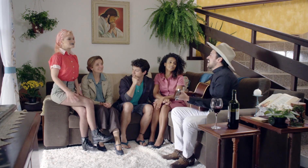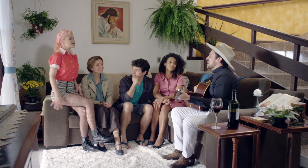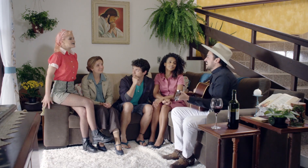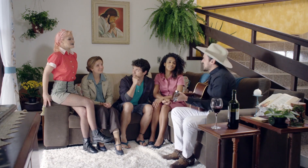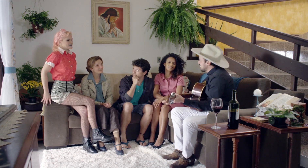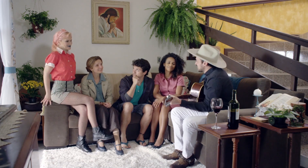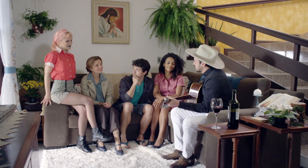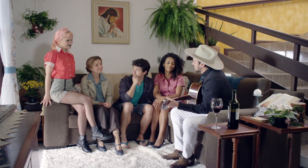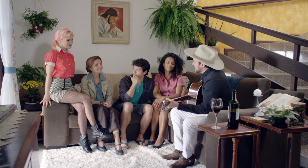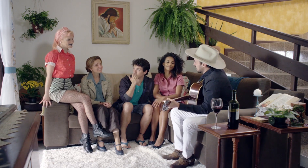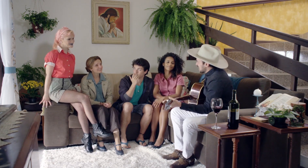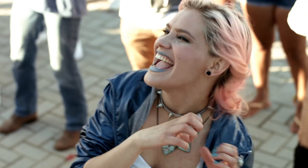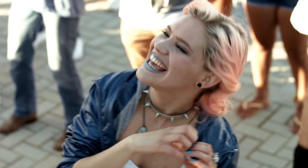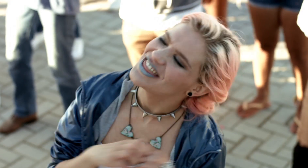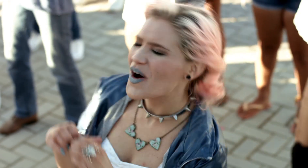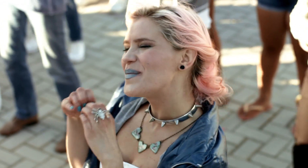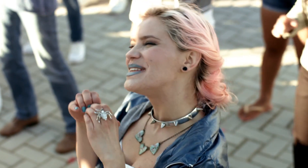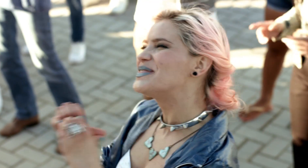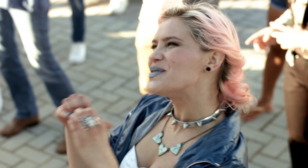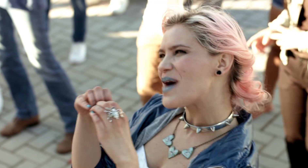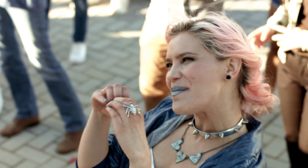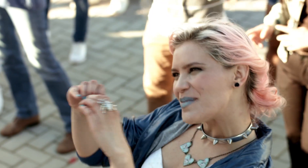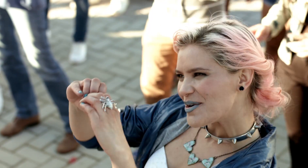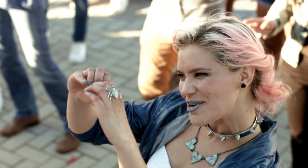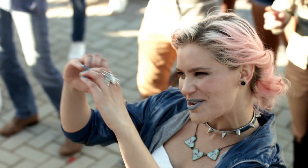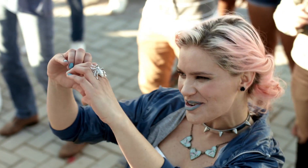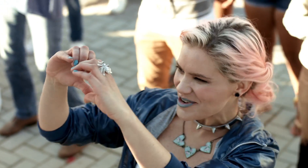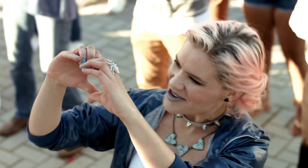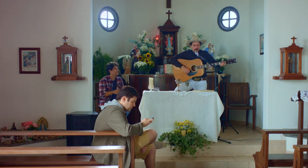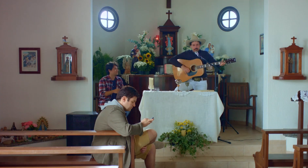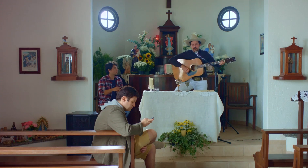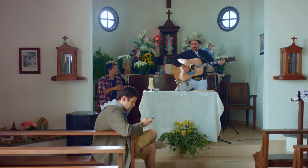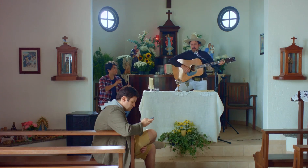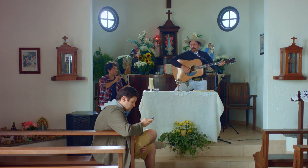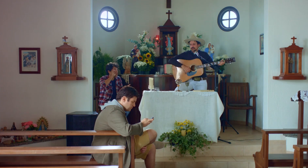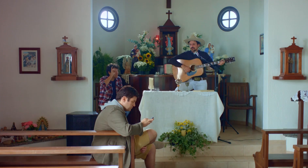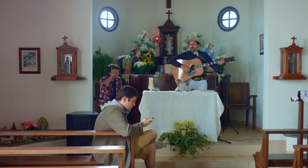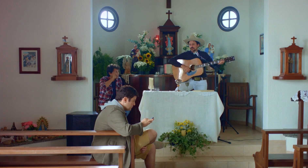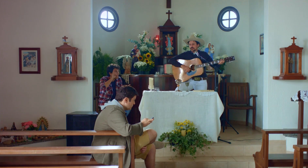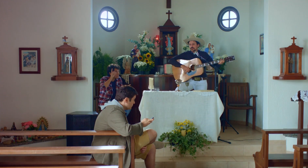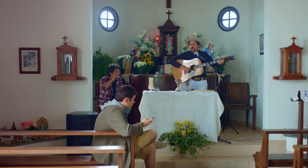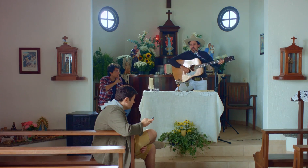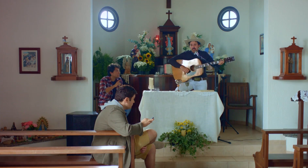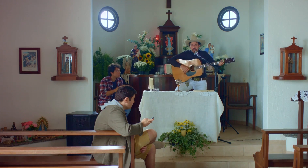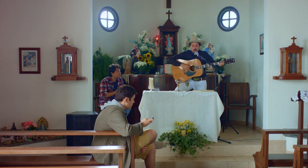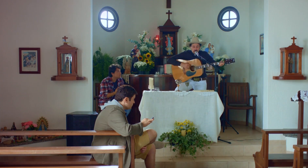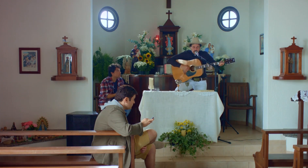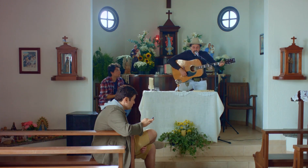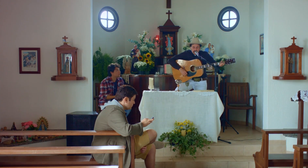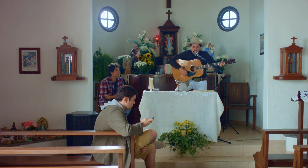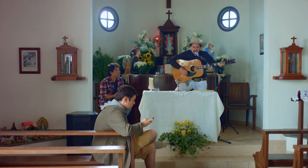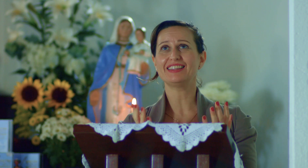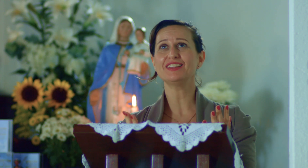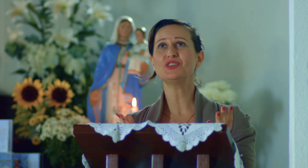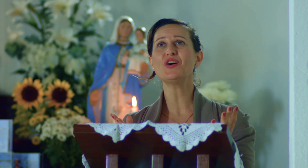meus pais, em nome do amor e a bênção de